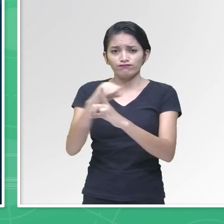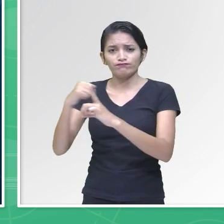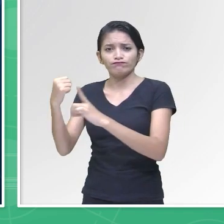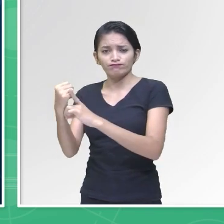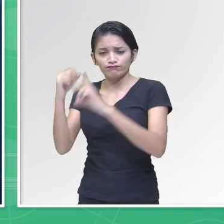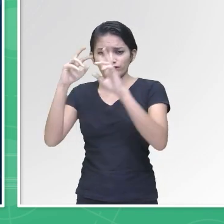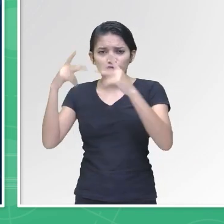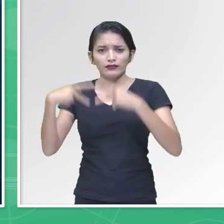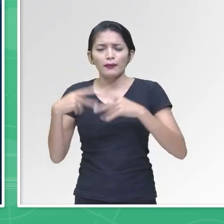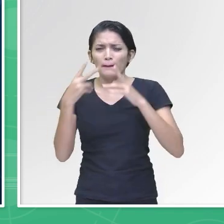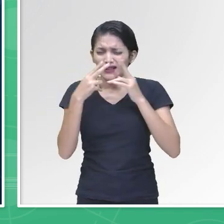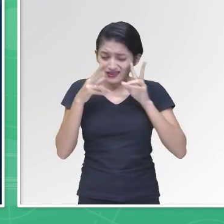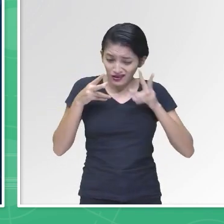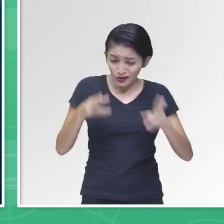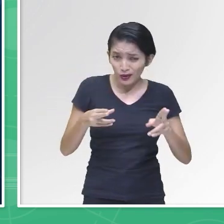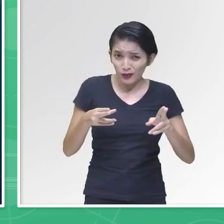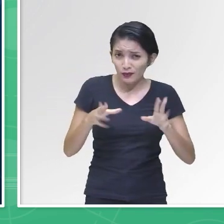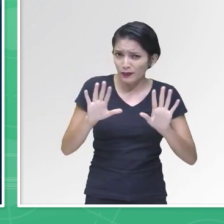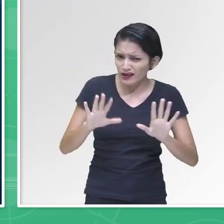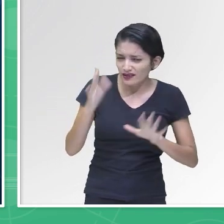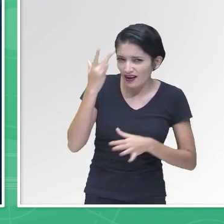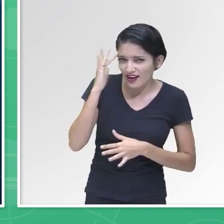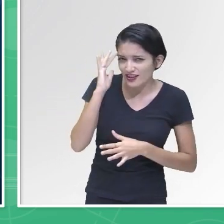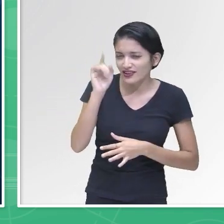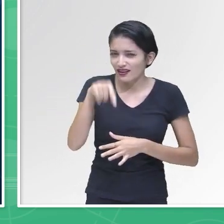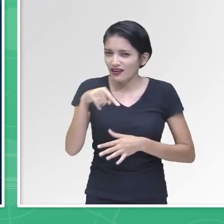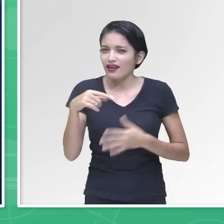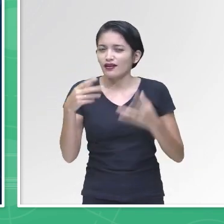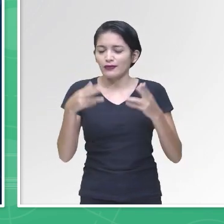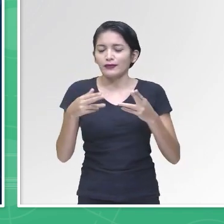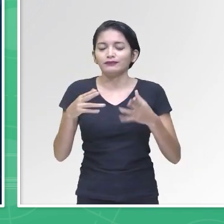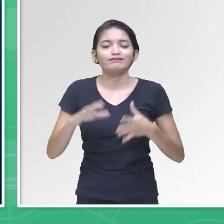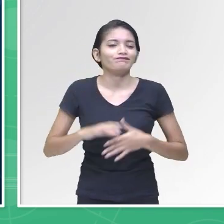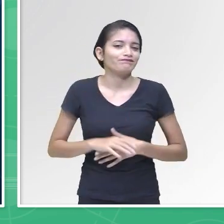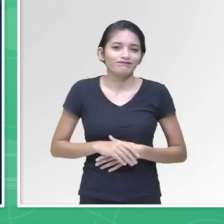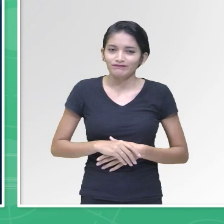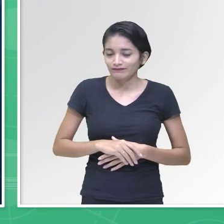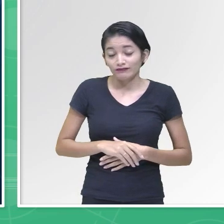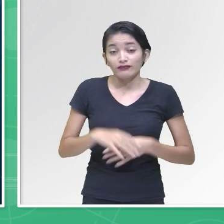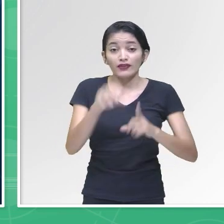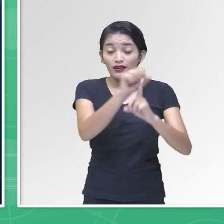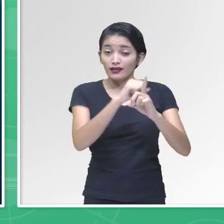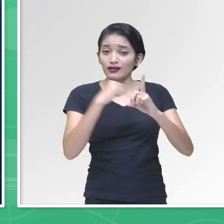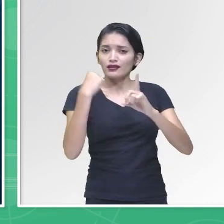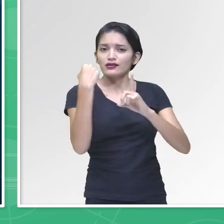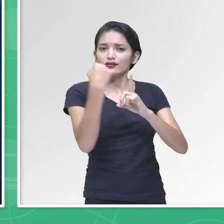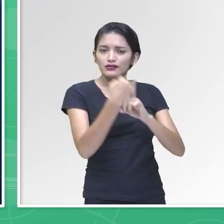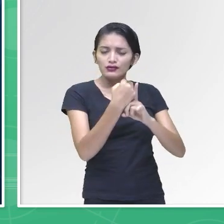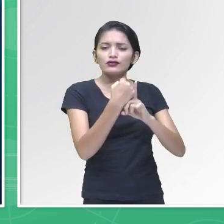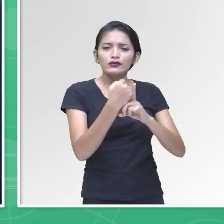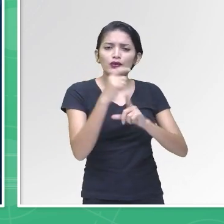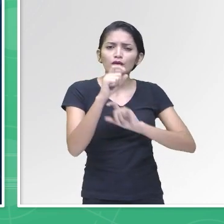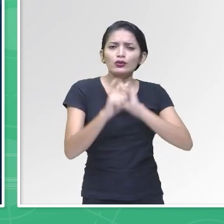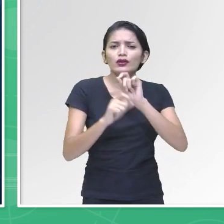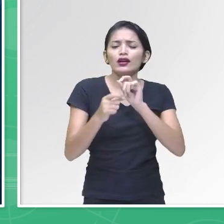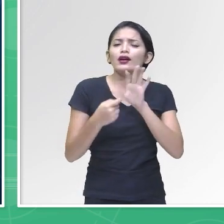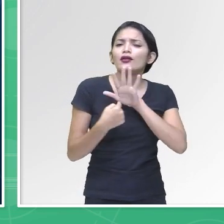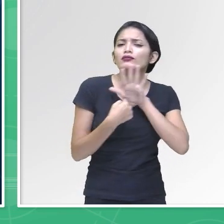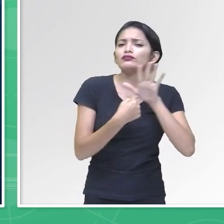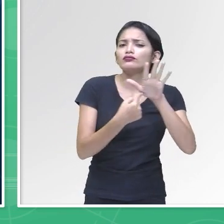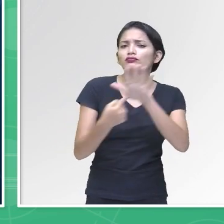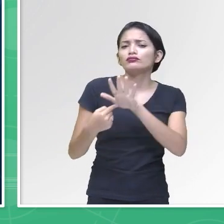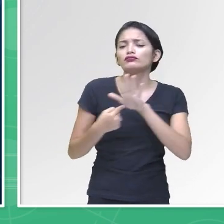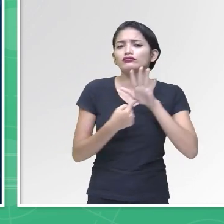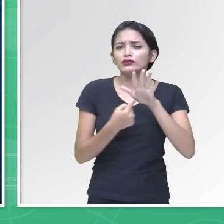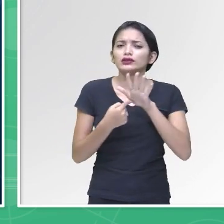Parece ser igual, mas será que é mesmo? Bem, a sociologia traz aí algumas